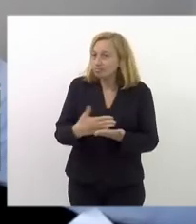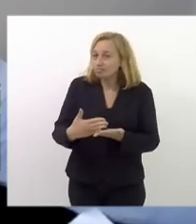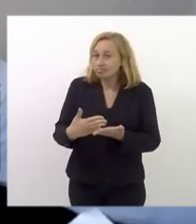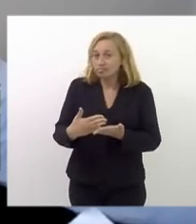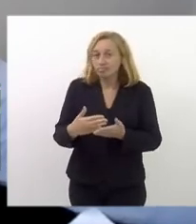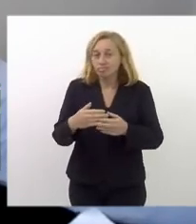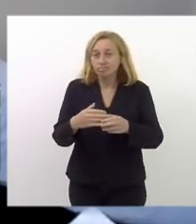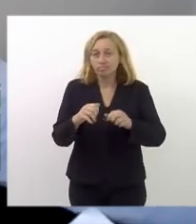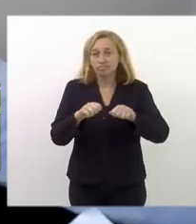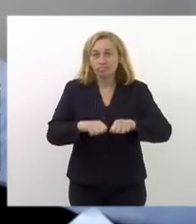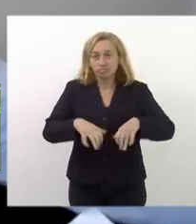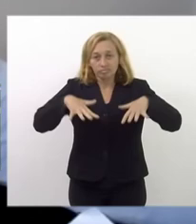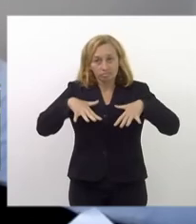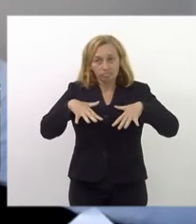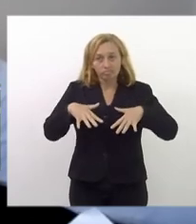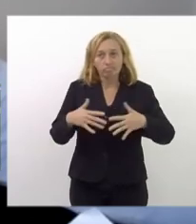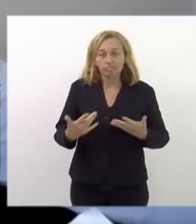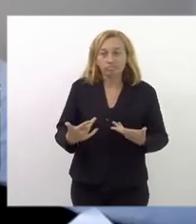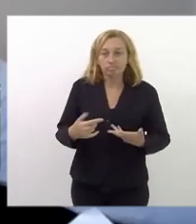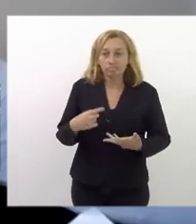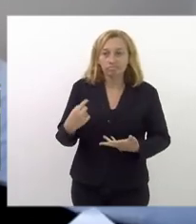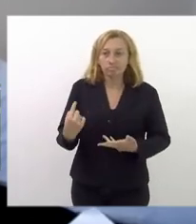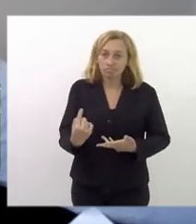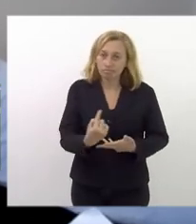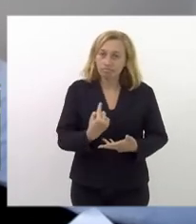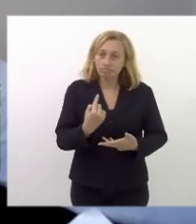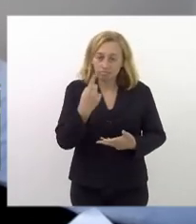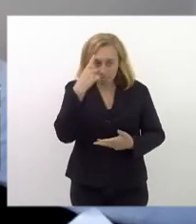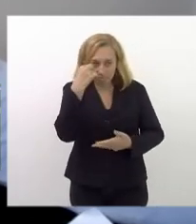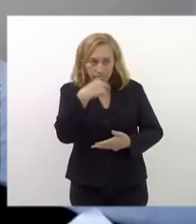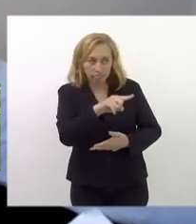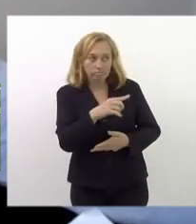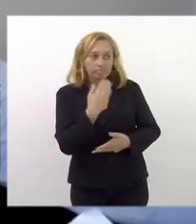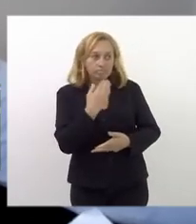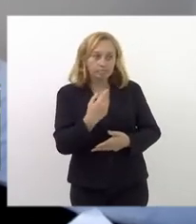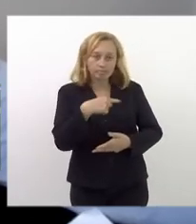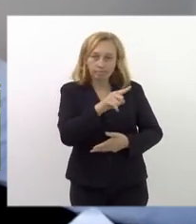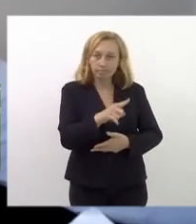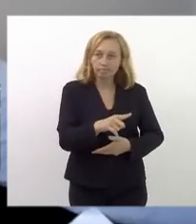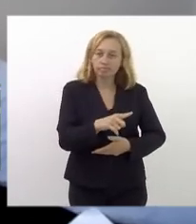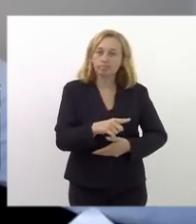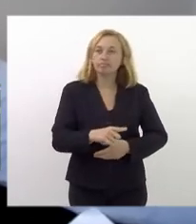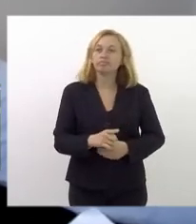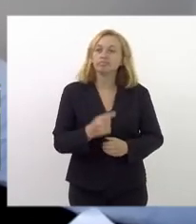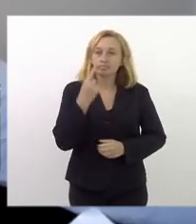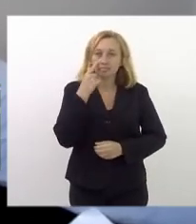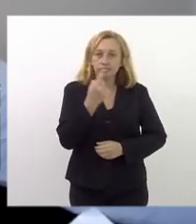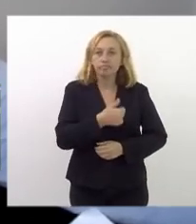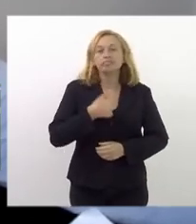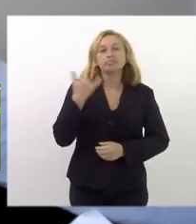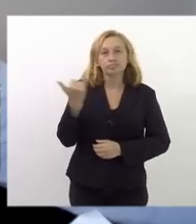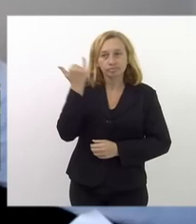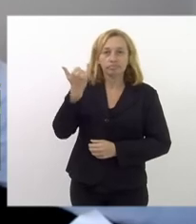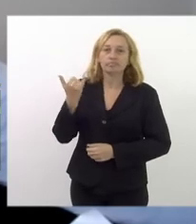mas o nosso mandato vai participar com certeza, vai ter gente nossa aí no auditório, que acho importante